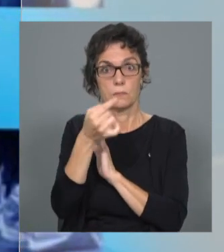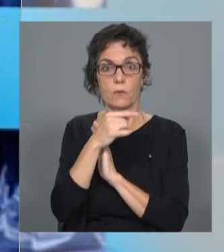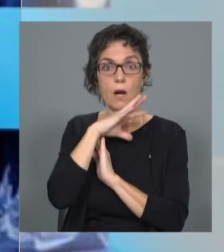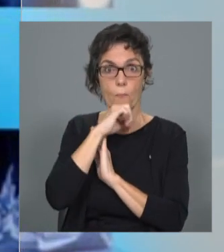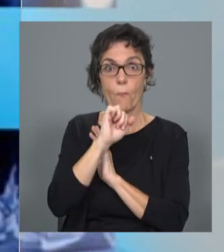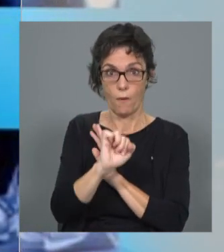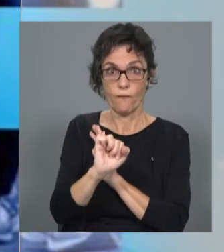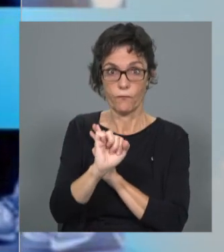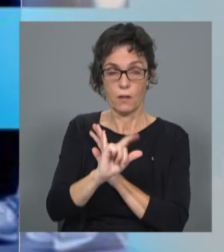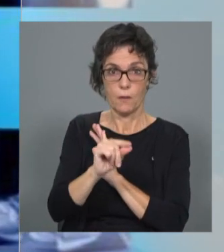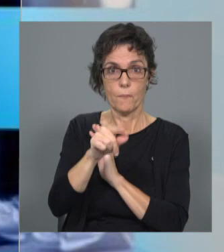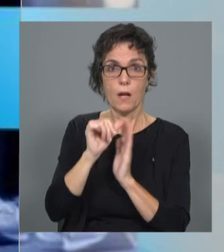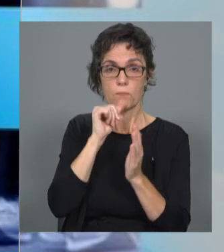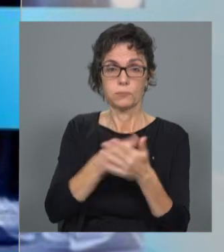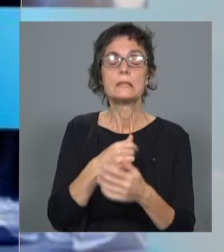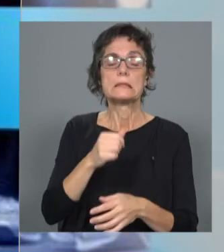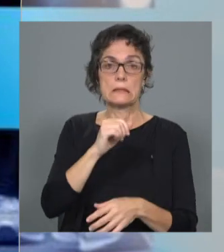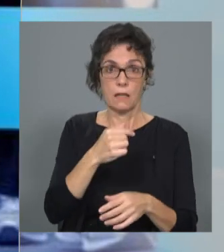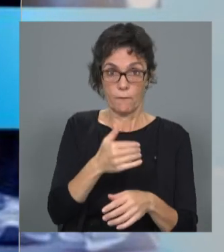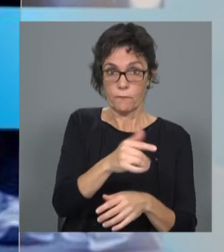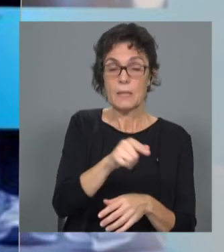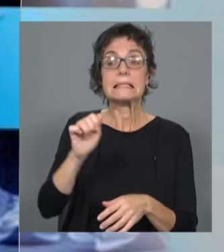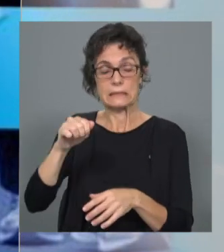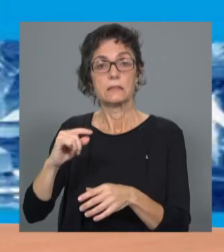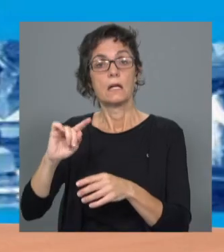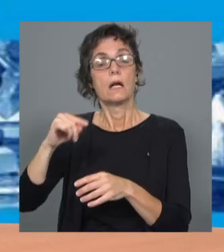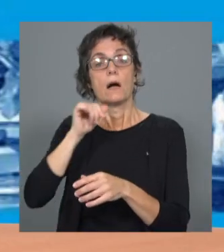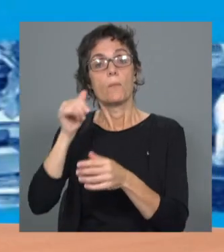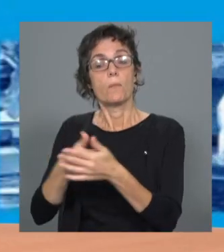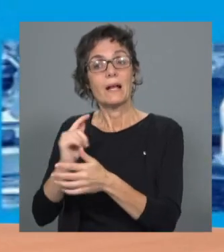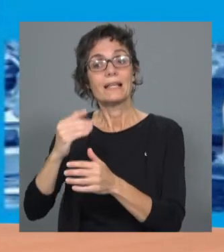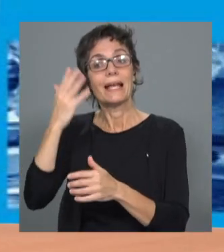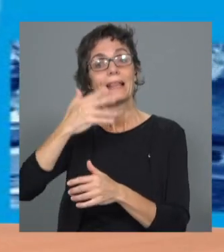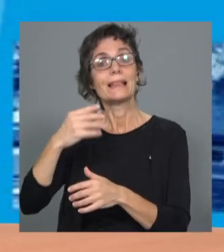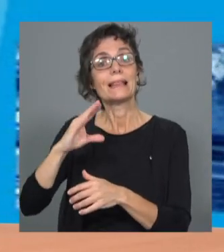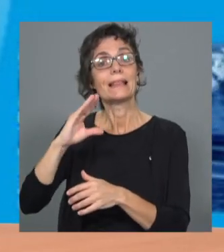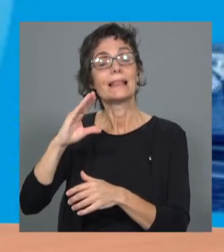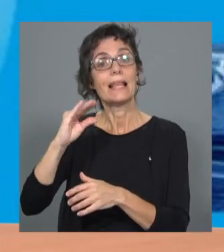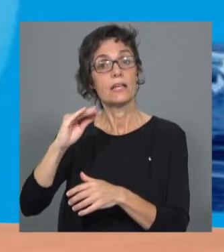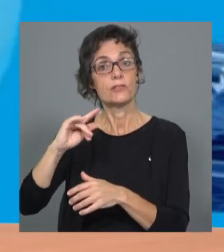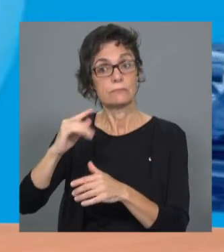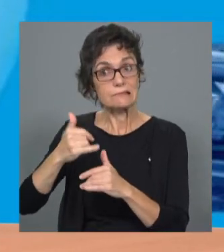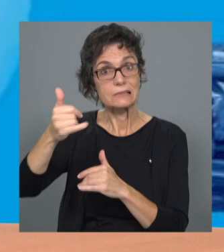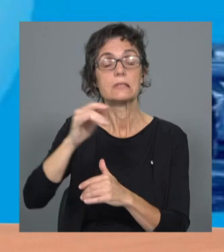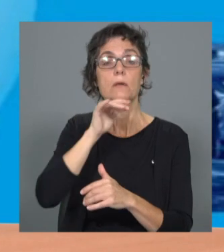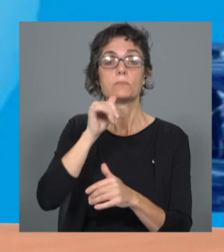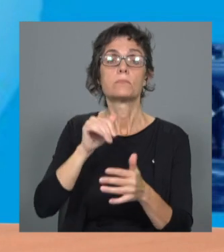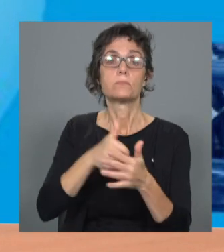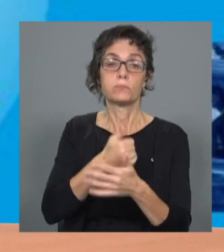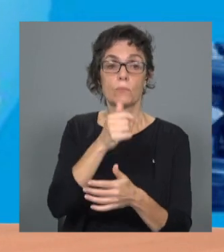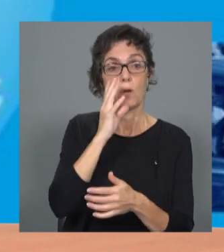dias, foi poucos dias depois? 10 dias depois. Pelo agravar também da Covid-19? É assim, ela saiu do